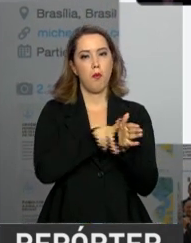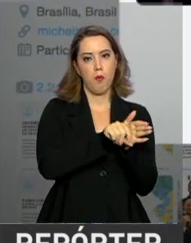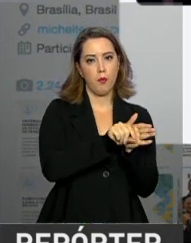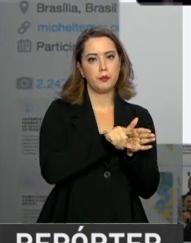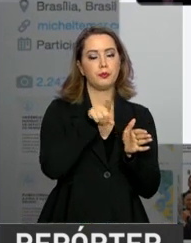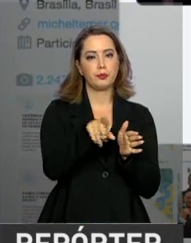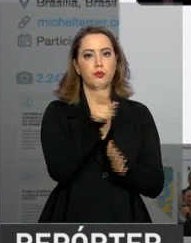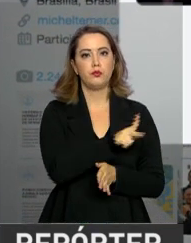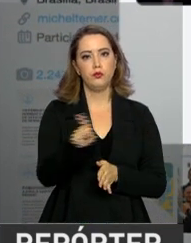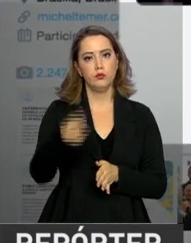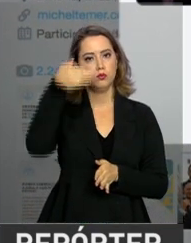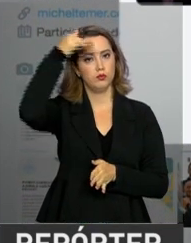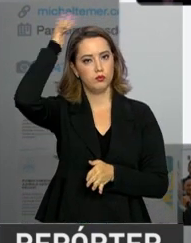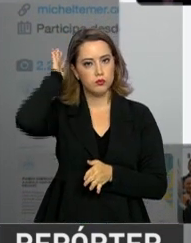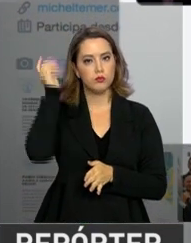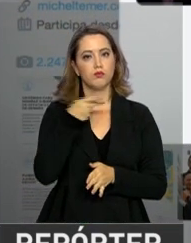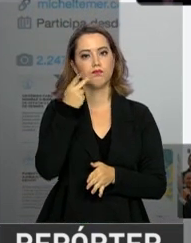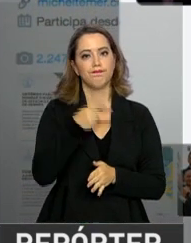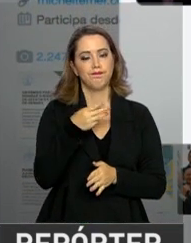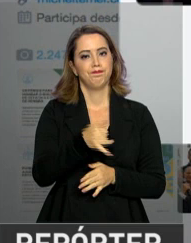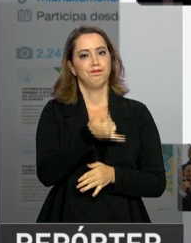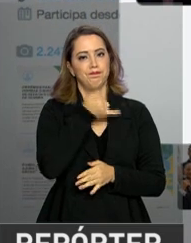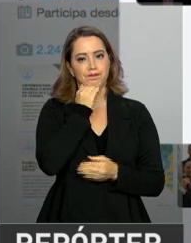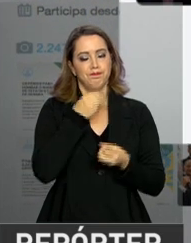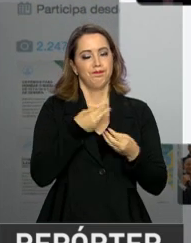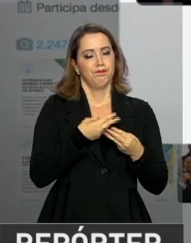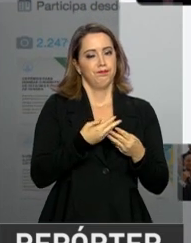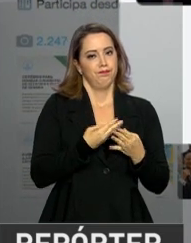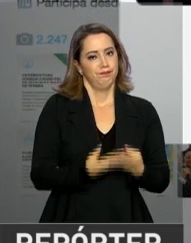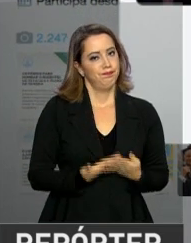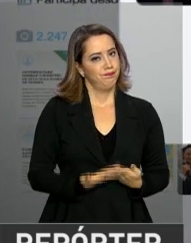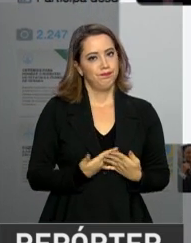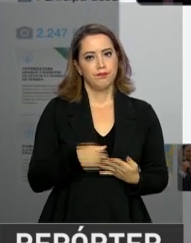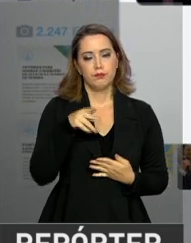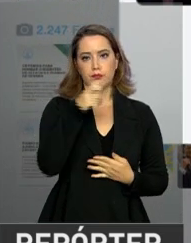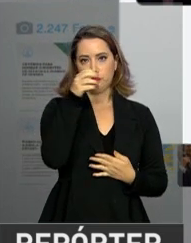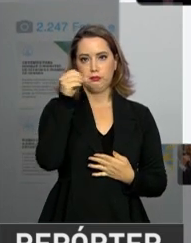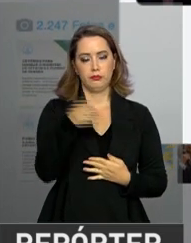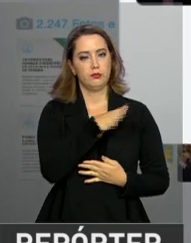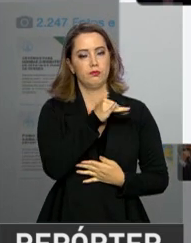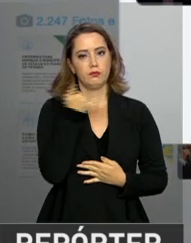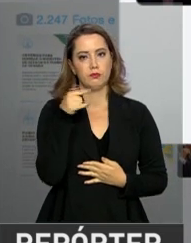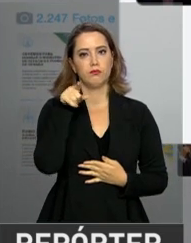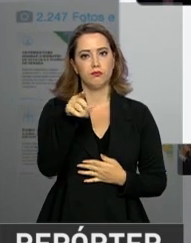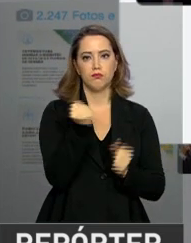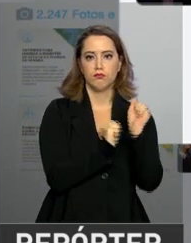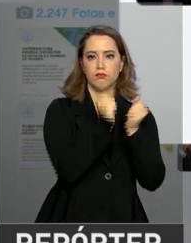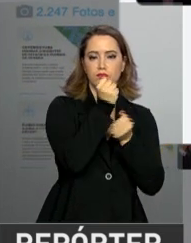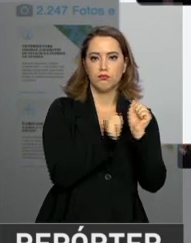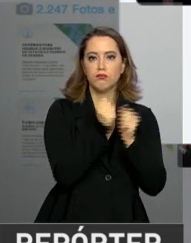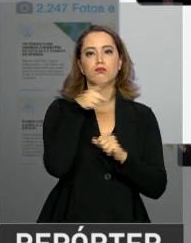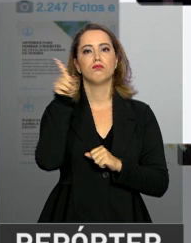o presidente em exercício, Michel Temer, lamentou a morte dessas 50 pessoas durante esse ataque na boate Pulse